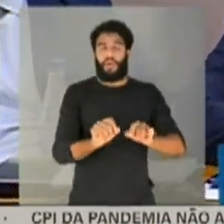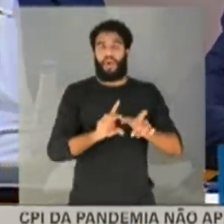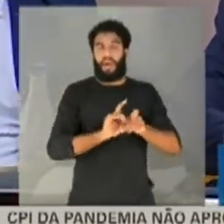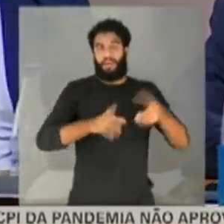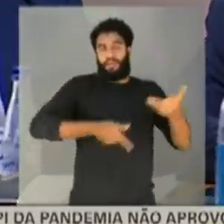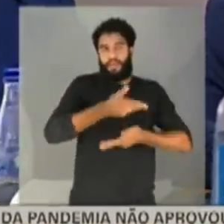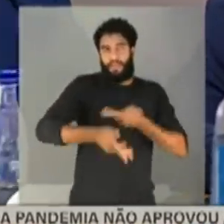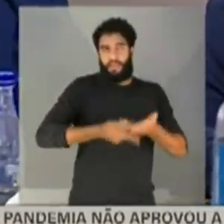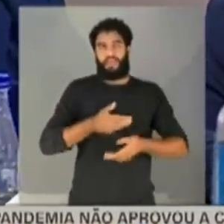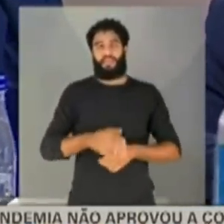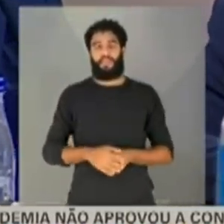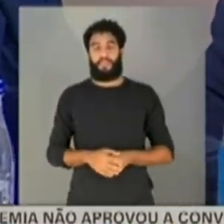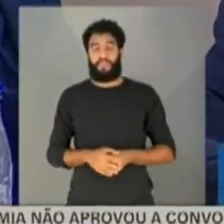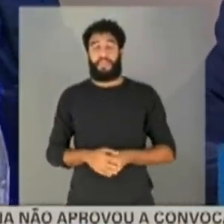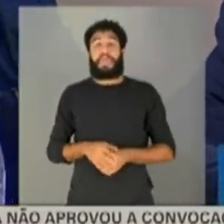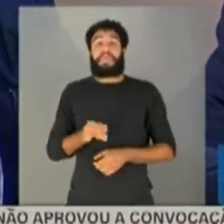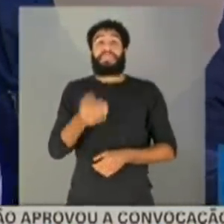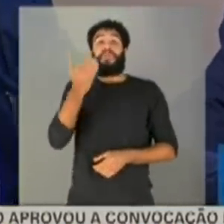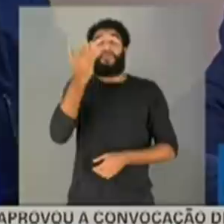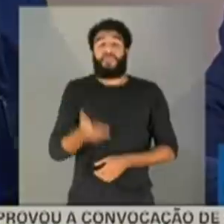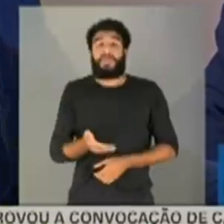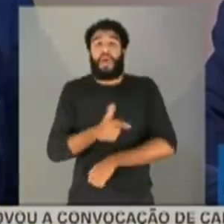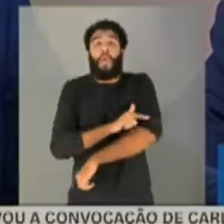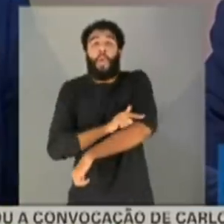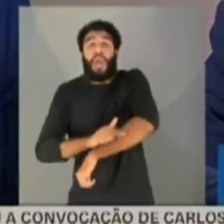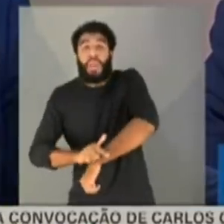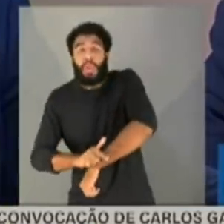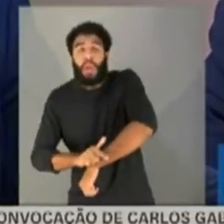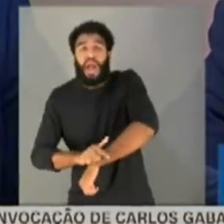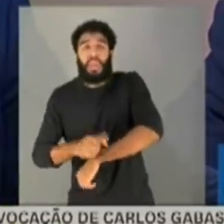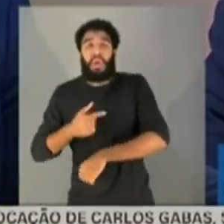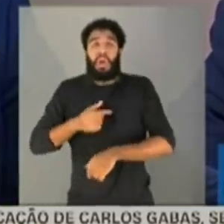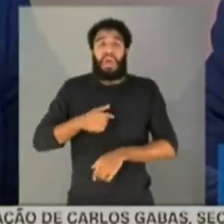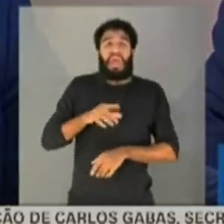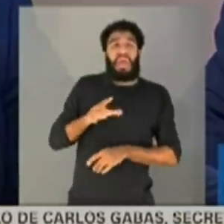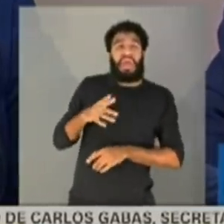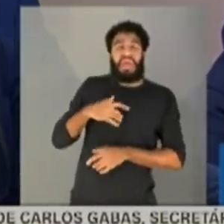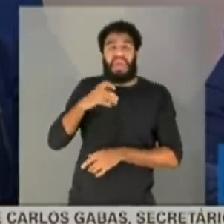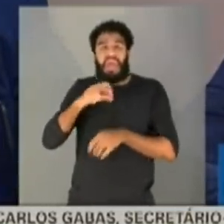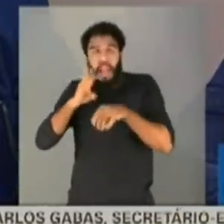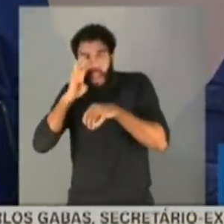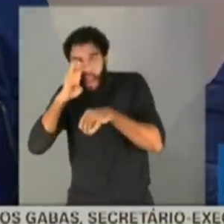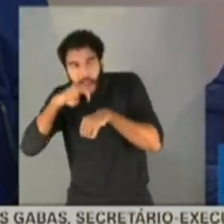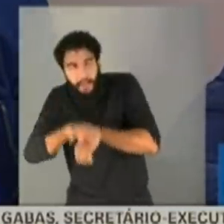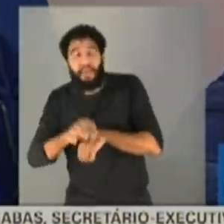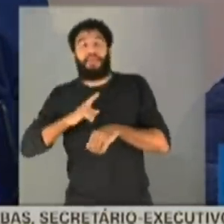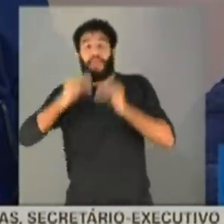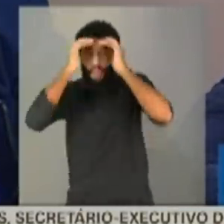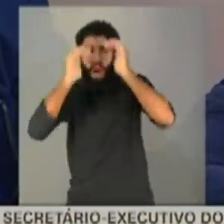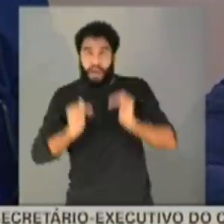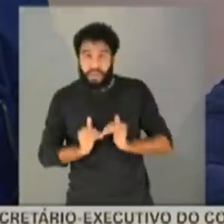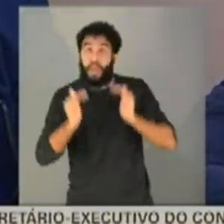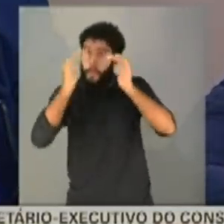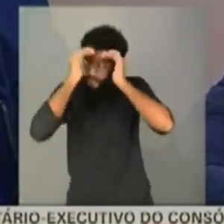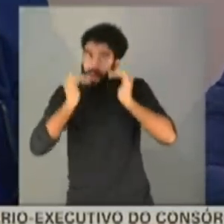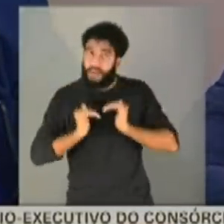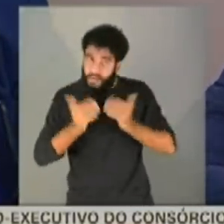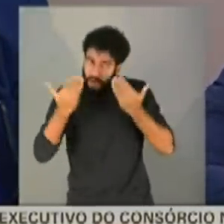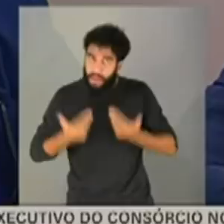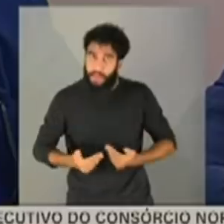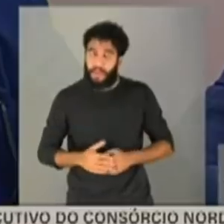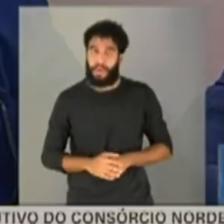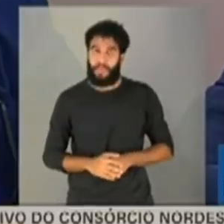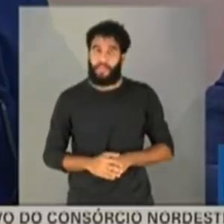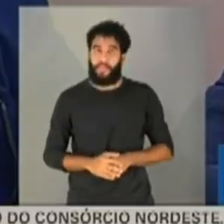discurso. Se o senhor fosse um pouquinho mais educado e menos mimado, o senhor teria respeito pelo que eu estou falando. O senhor me respeita, senador. Experiência não tem a ver